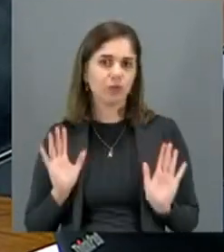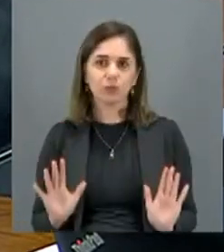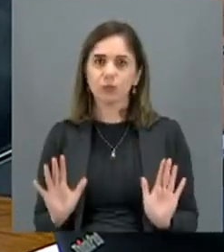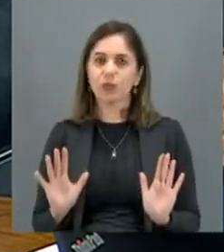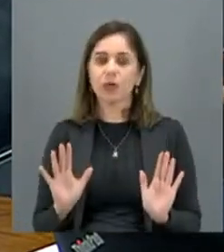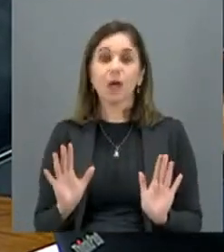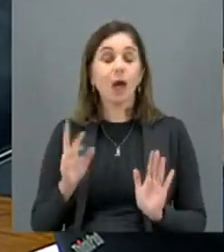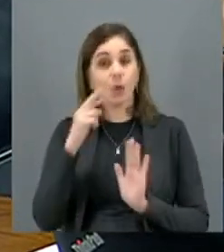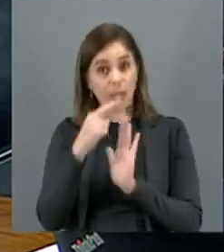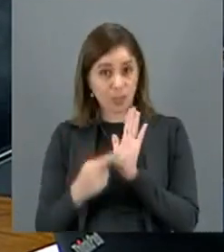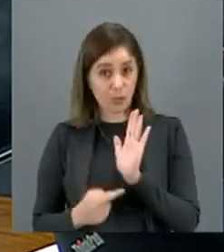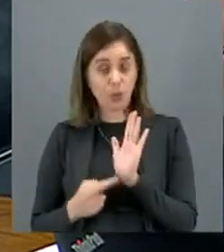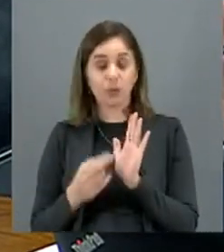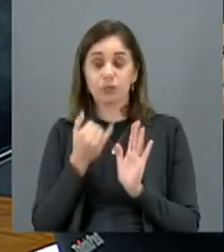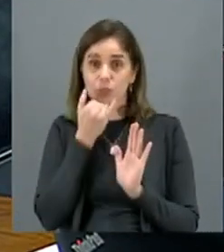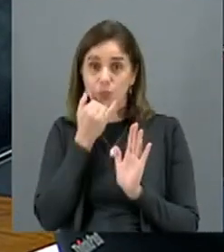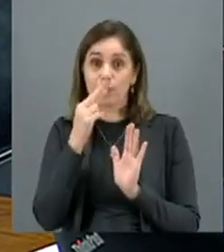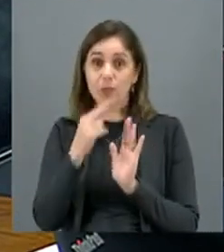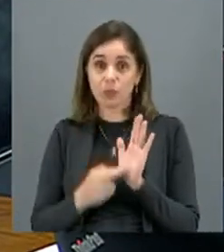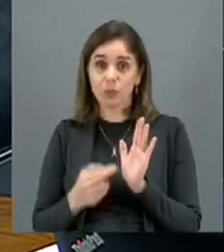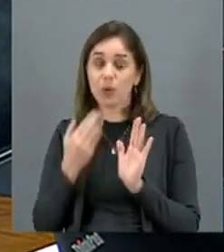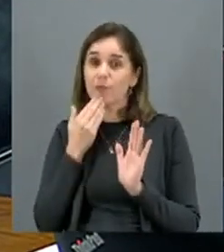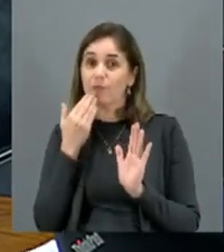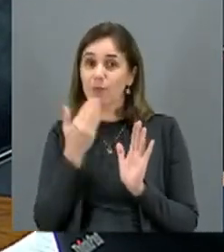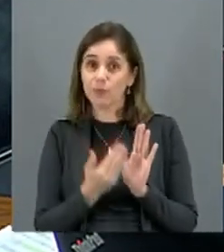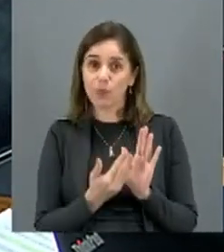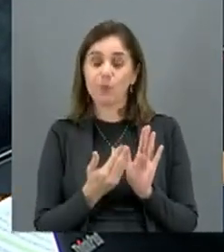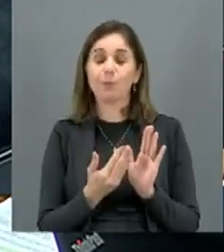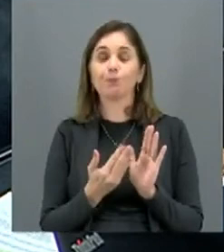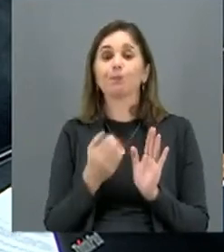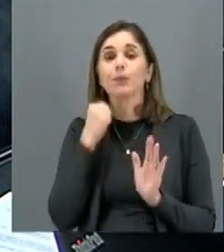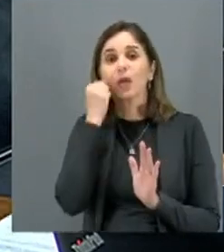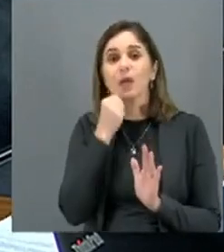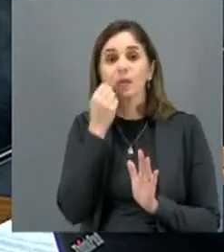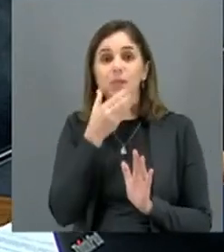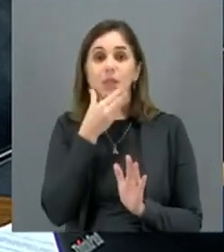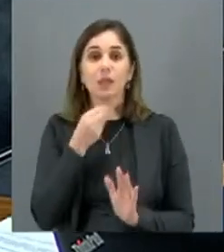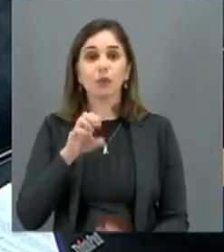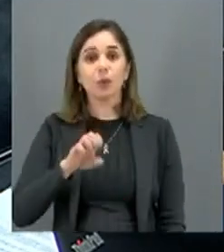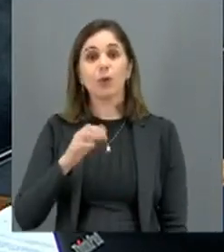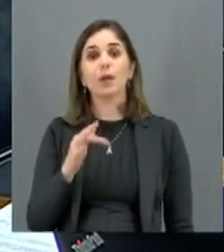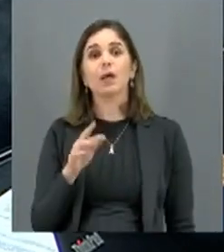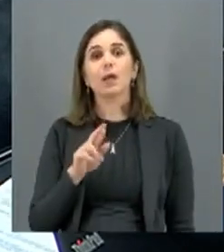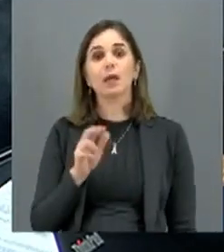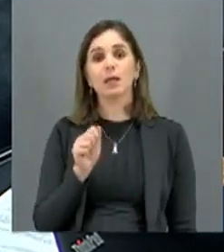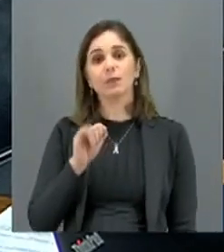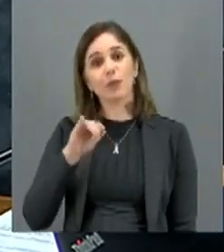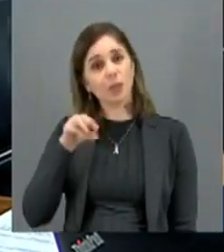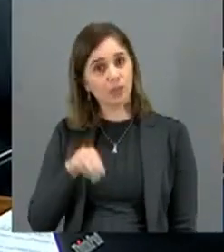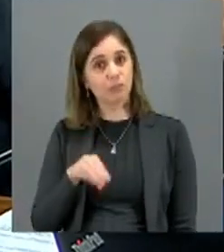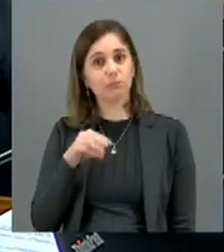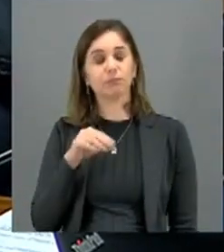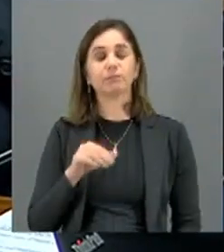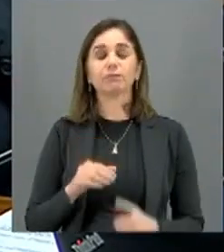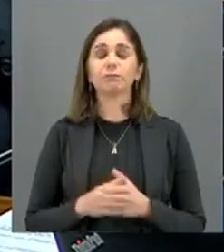ao relatório que foi feito aqui pelo senador Efraim, brilhantemente feito, né? E